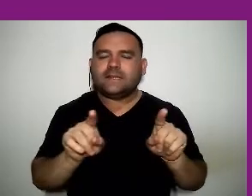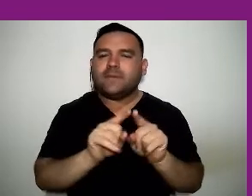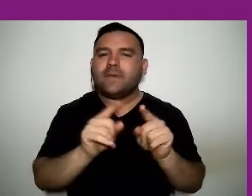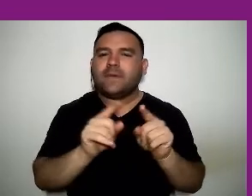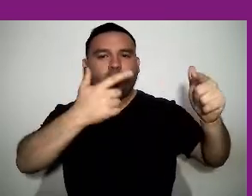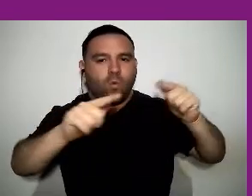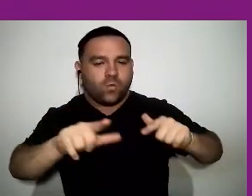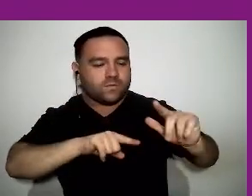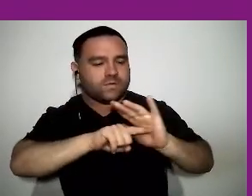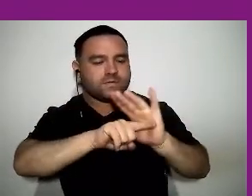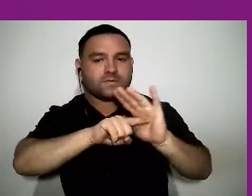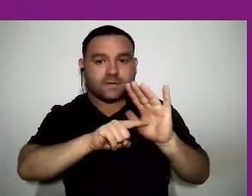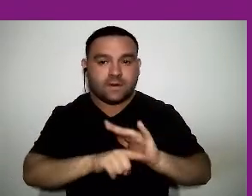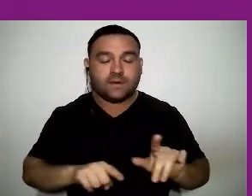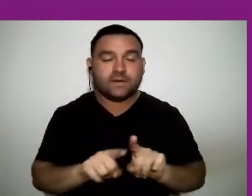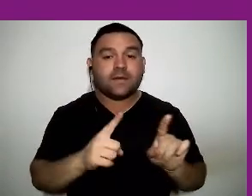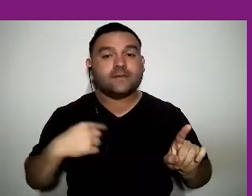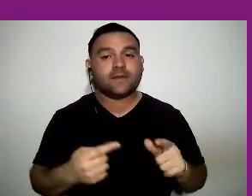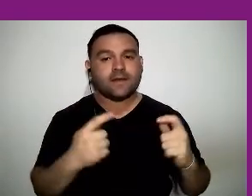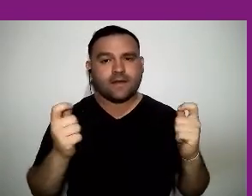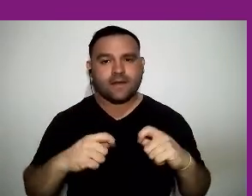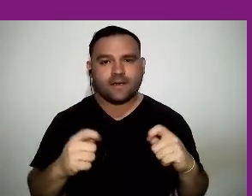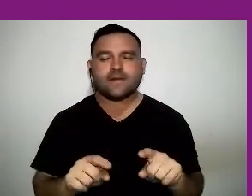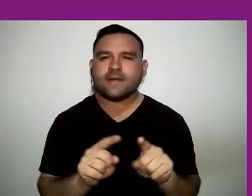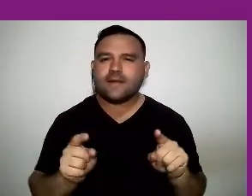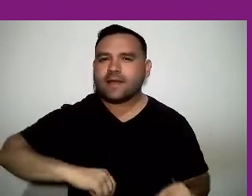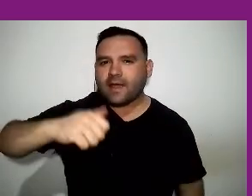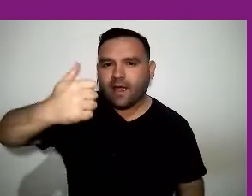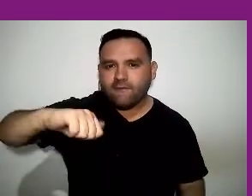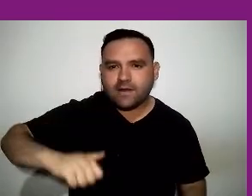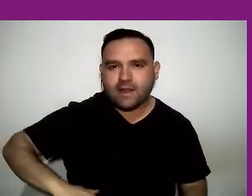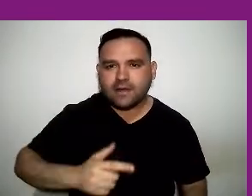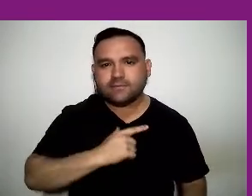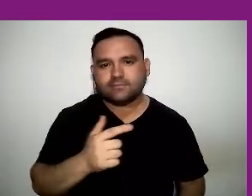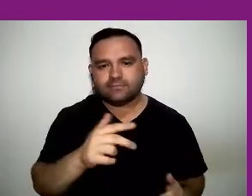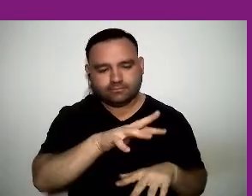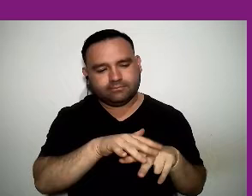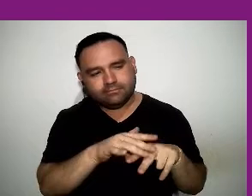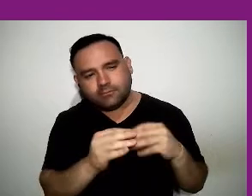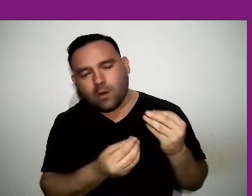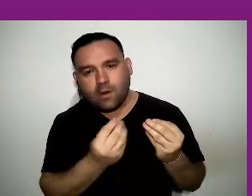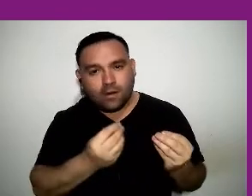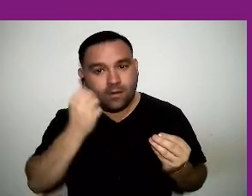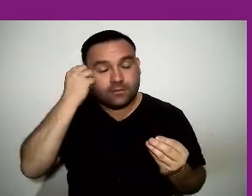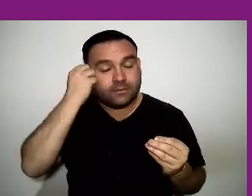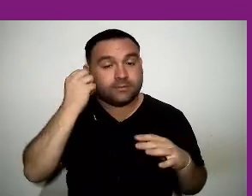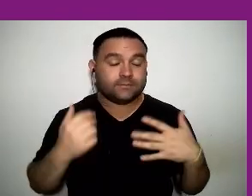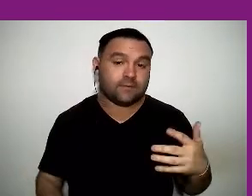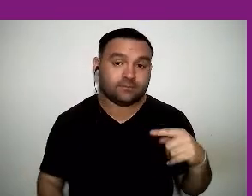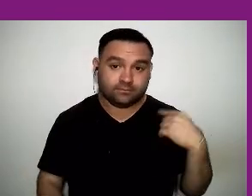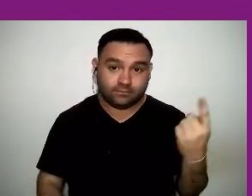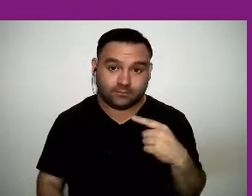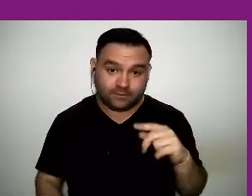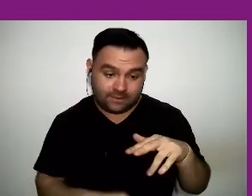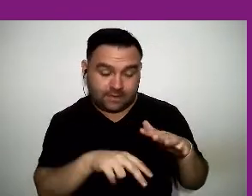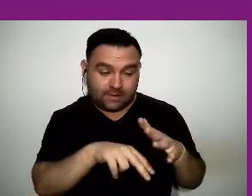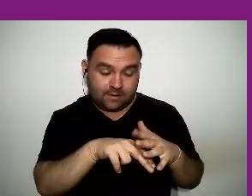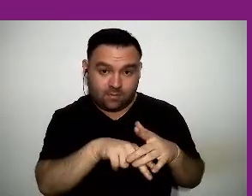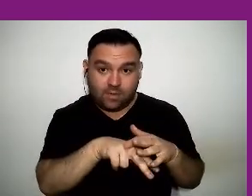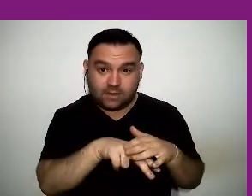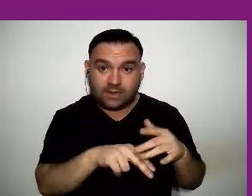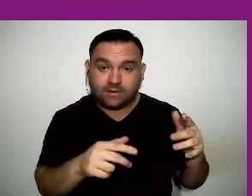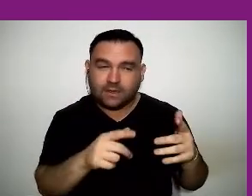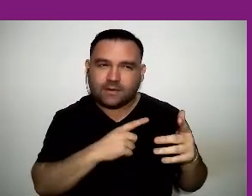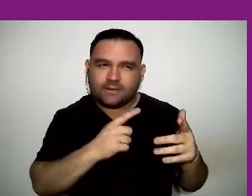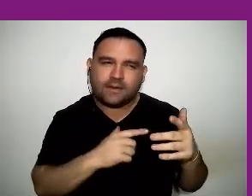de outros exames para a gente poder avaliar esses pacientes. Então, uma vez que esses pacientes